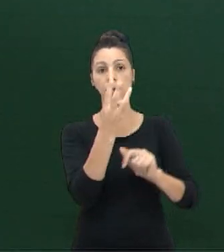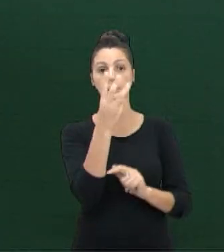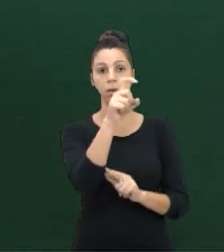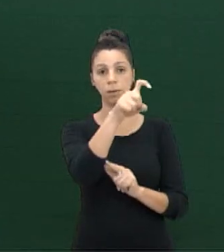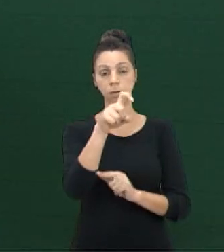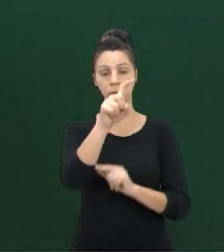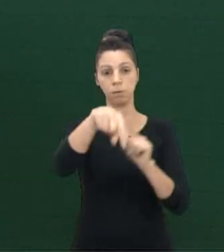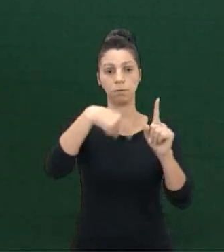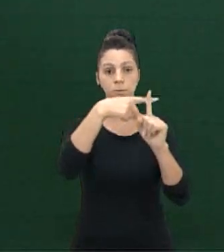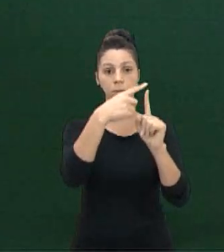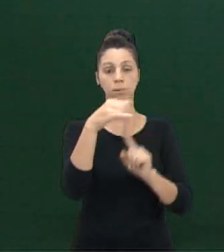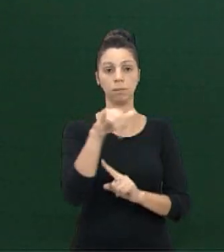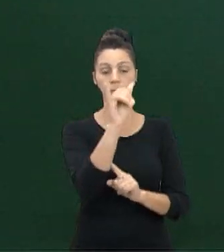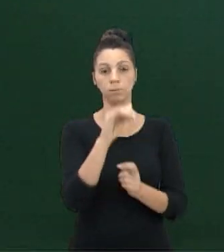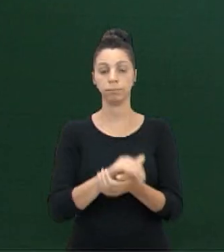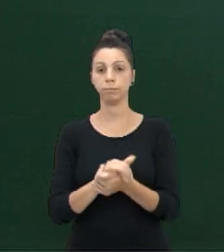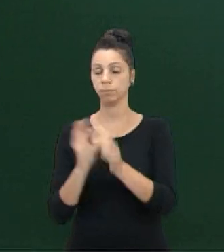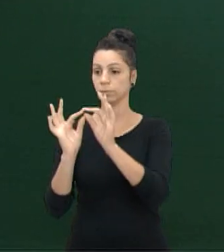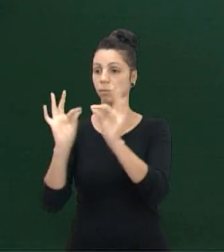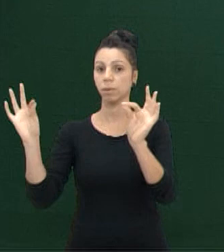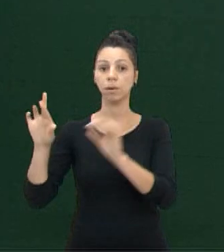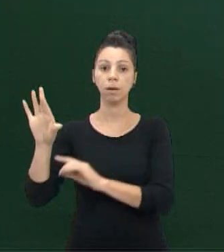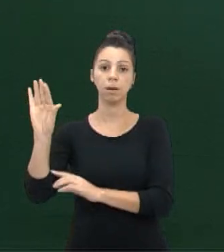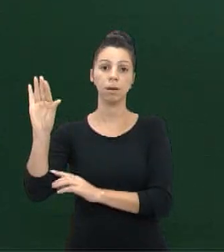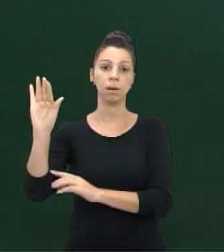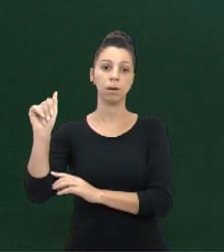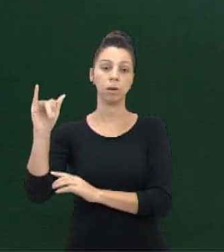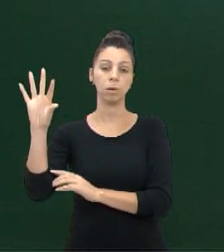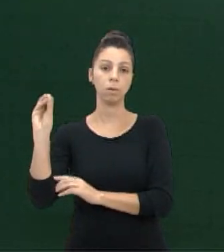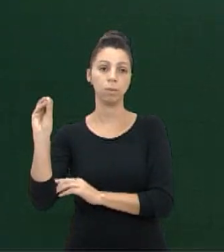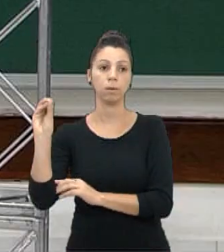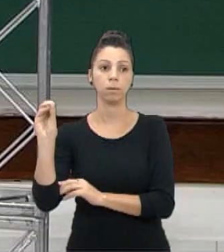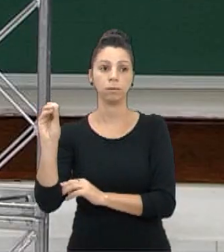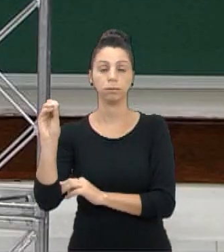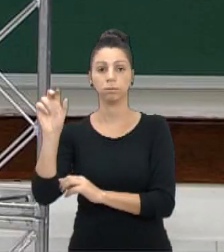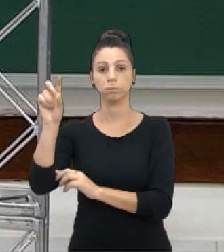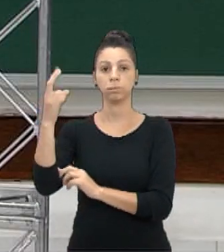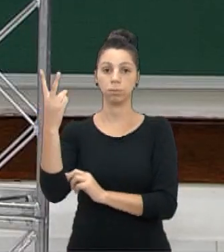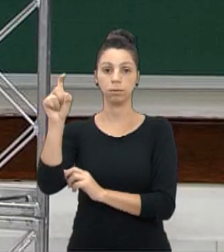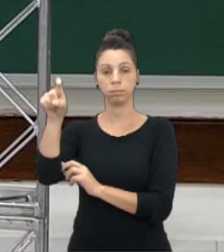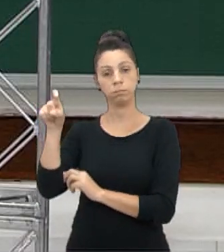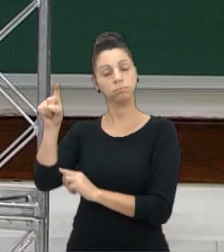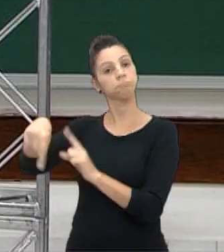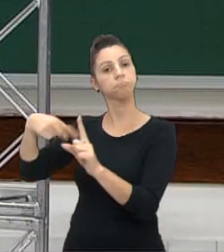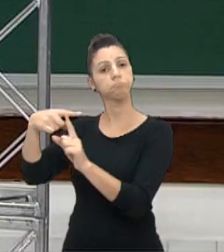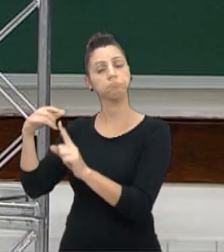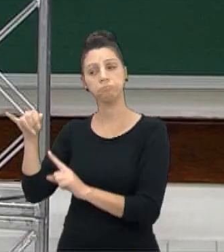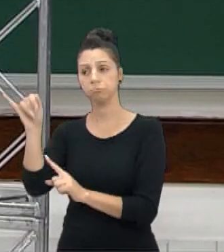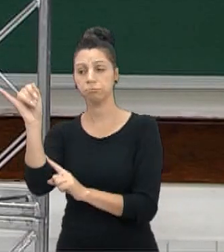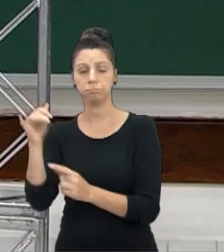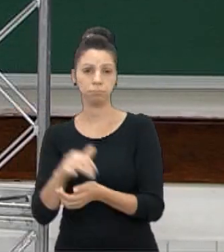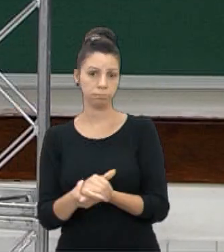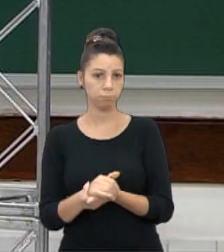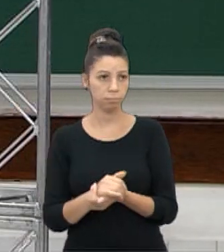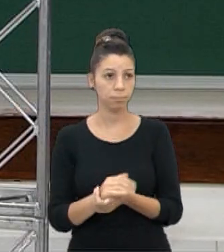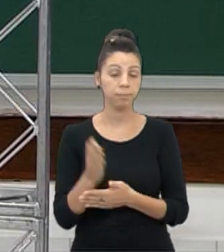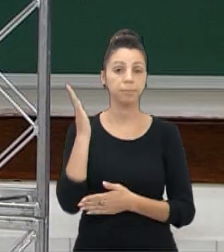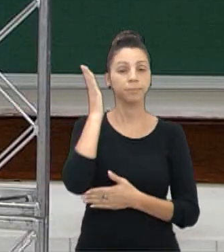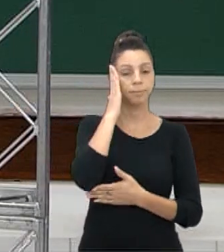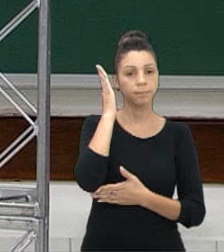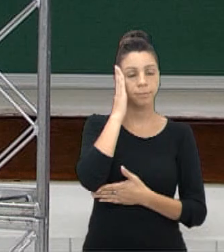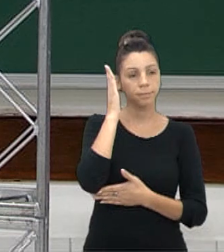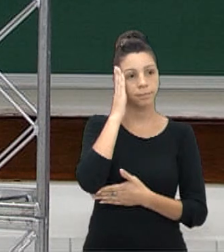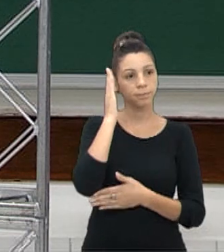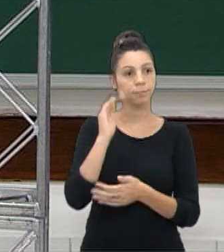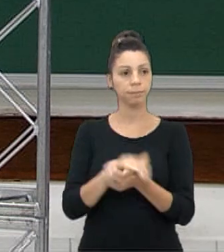O raio B mede 2x mais y. Veja o que o professor fez. Se a gente sabe que o